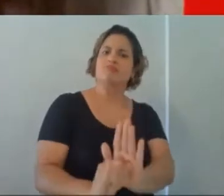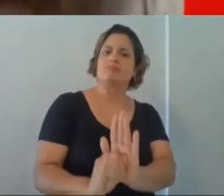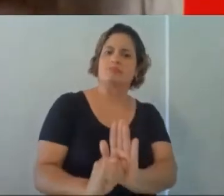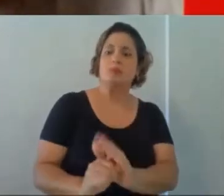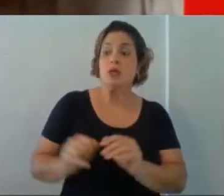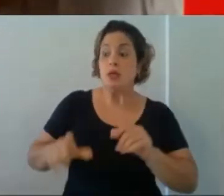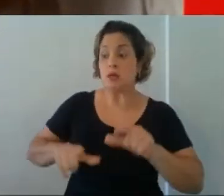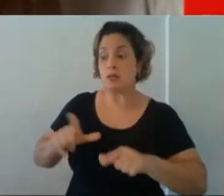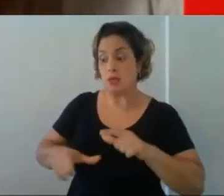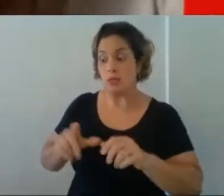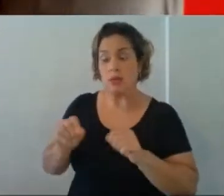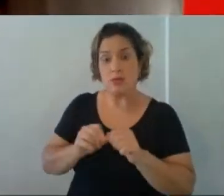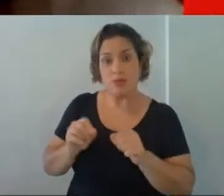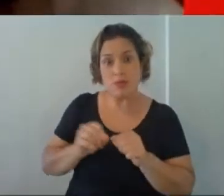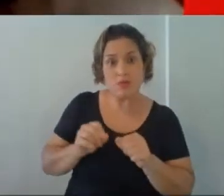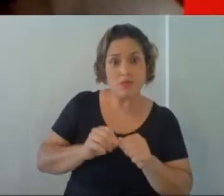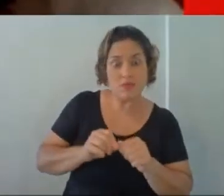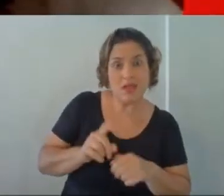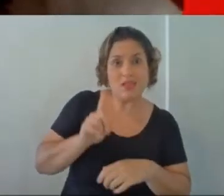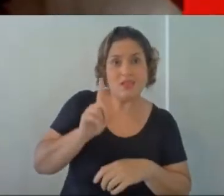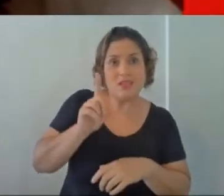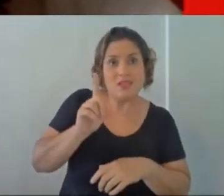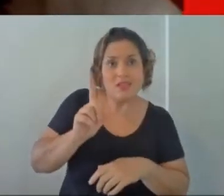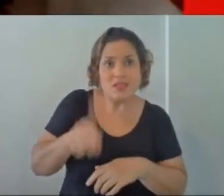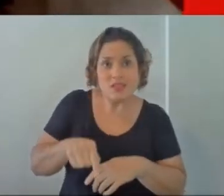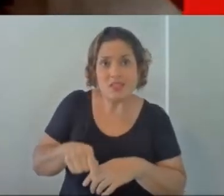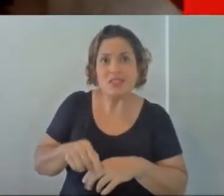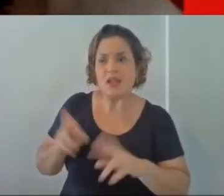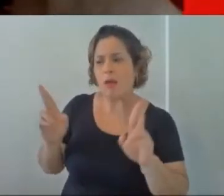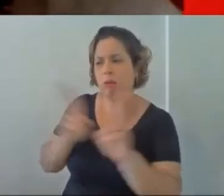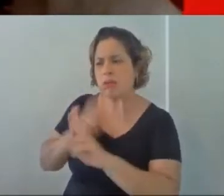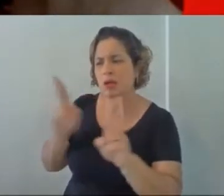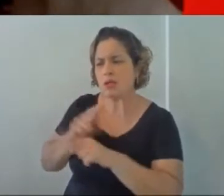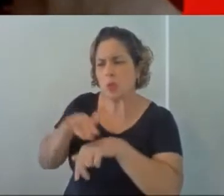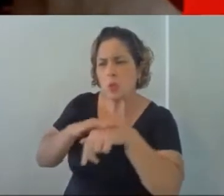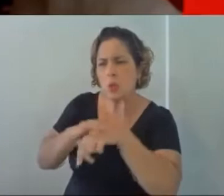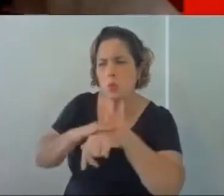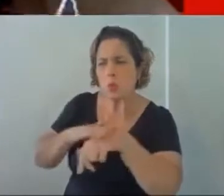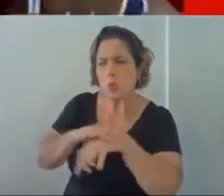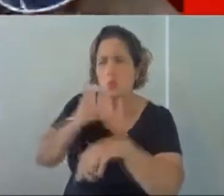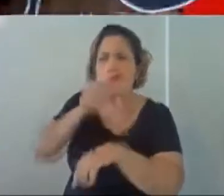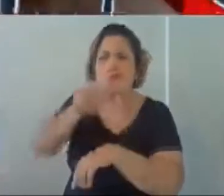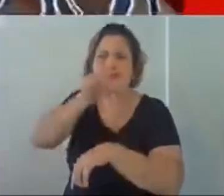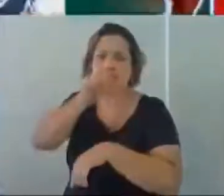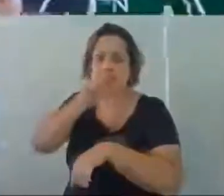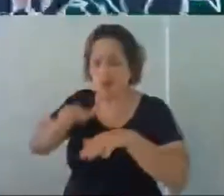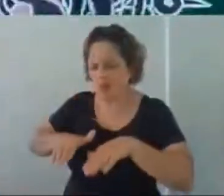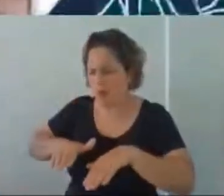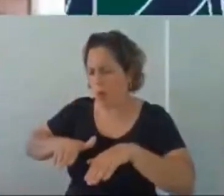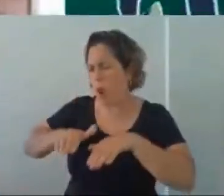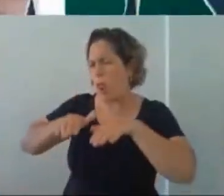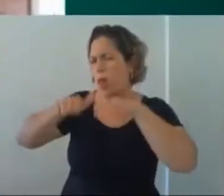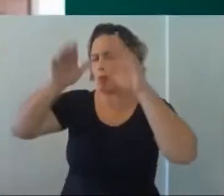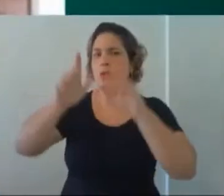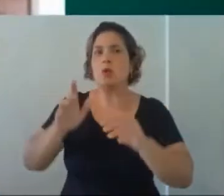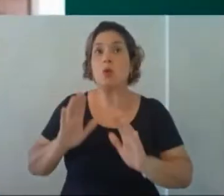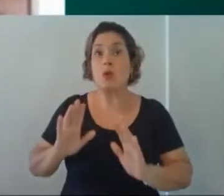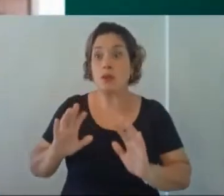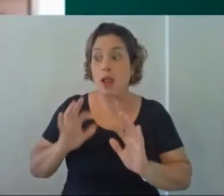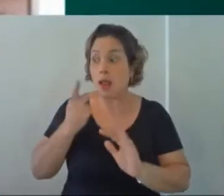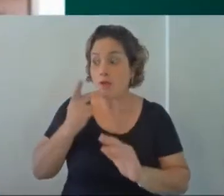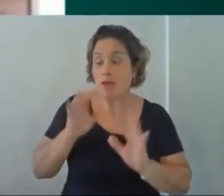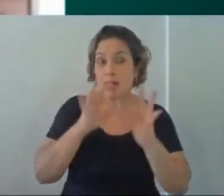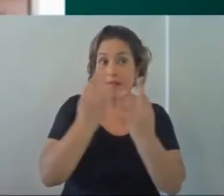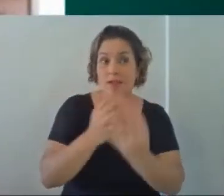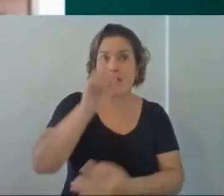esse trabalho que eu faço, ele é justo uma relação de conversas que eu tenho com a minha mãe desde a infância, quando ela chega com essa